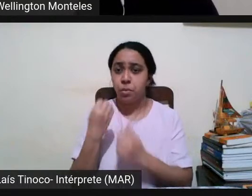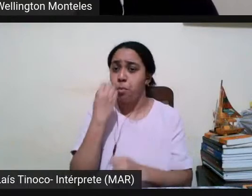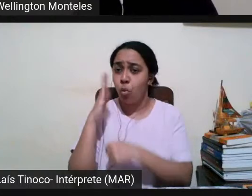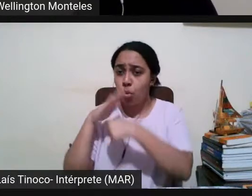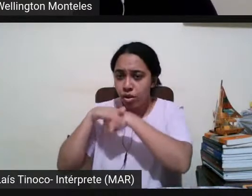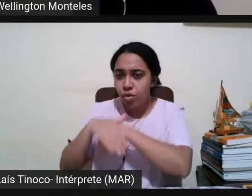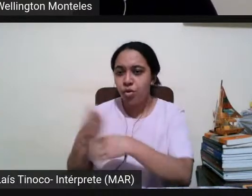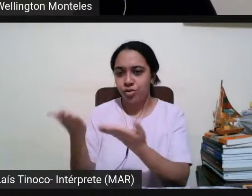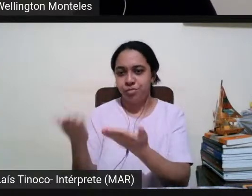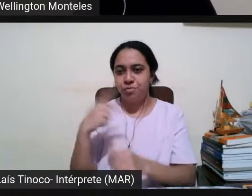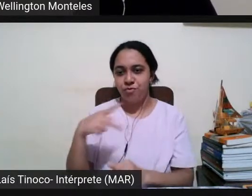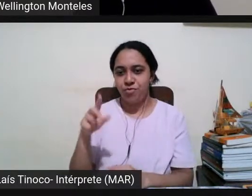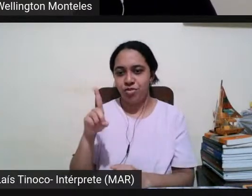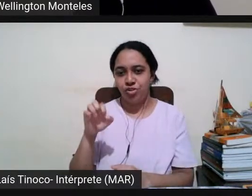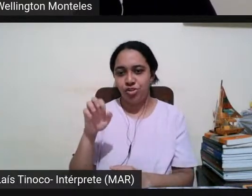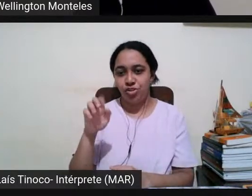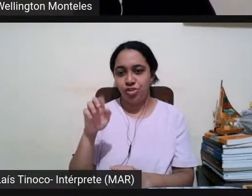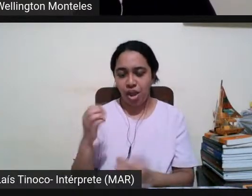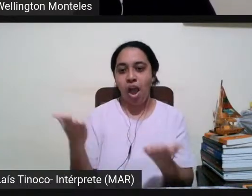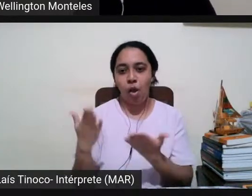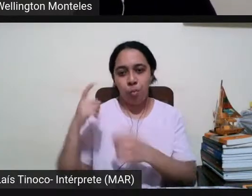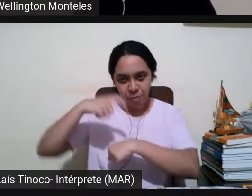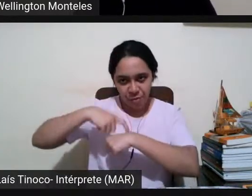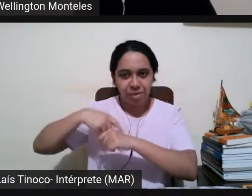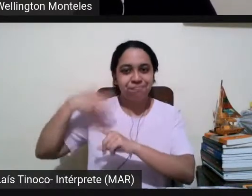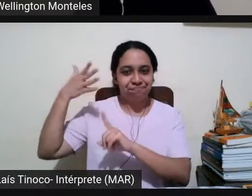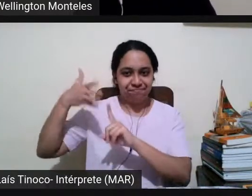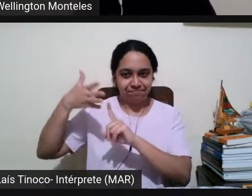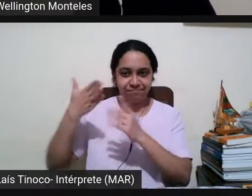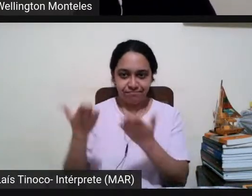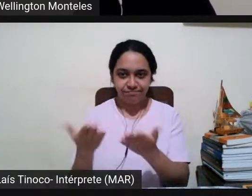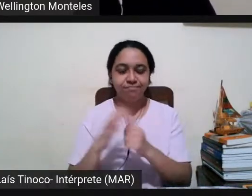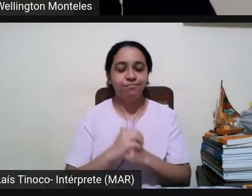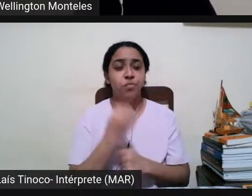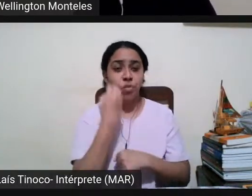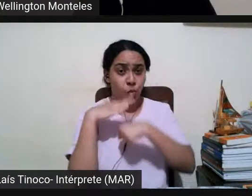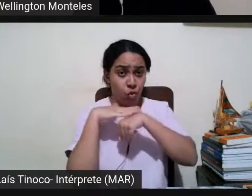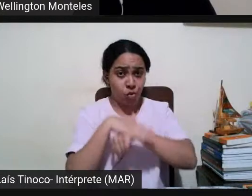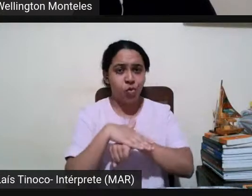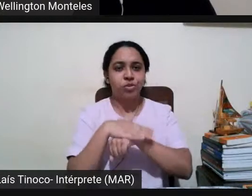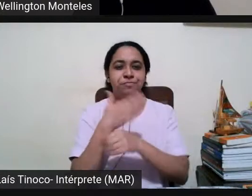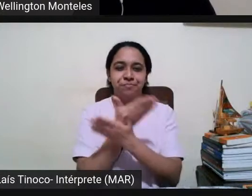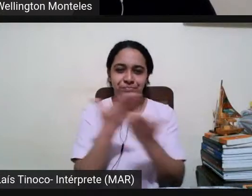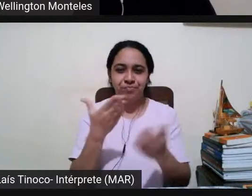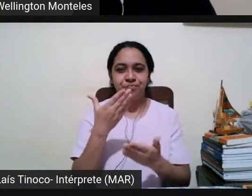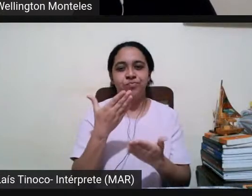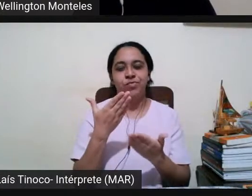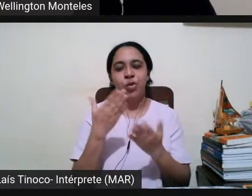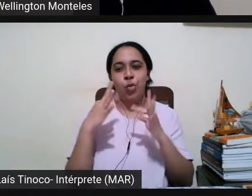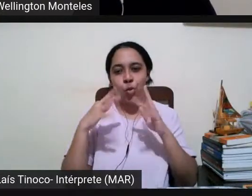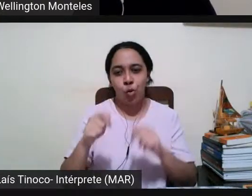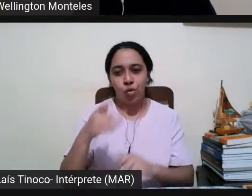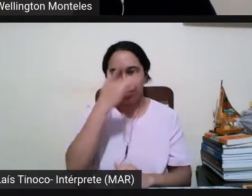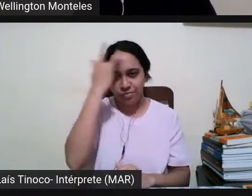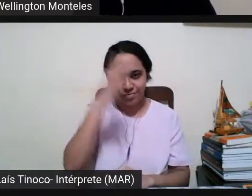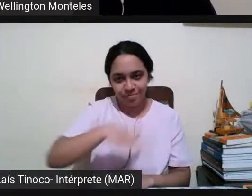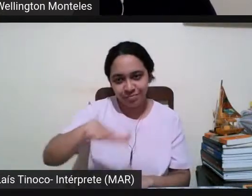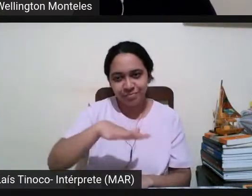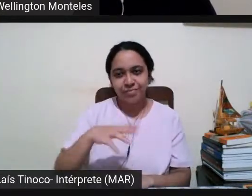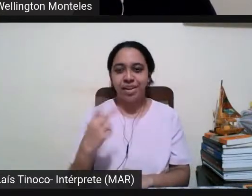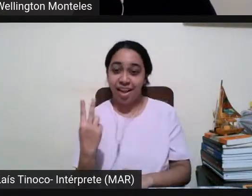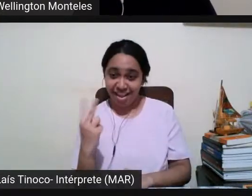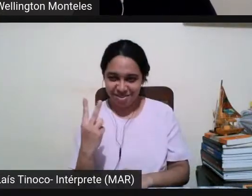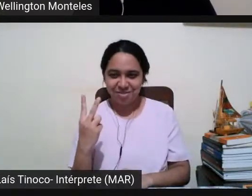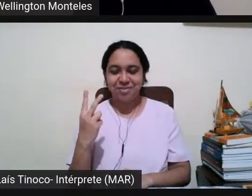palavra é sua Oi boa noite pessoal boa noite Wellington Ricardo as meninas